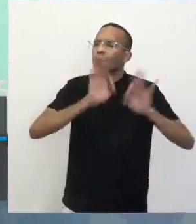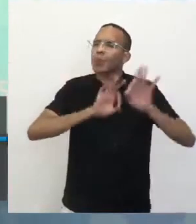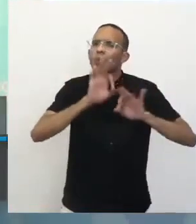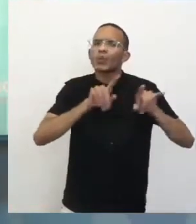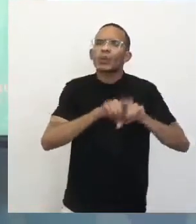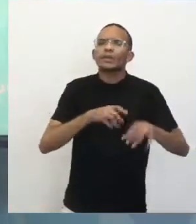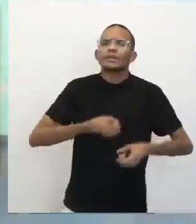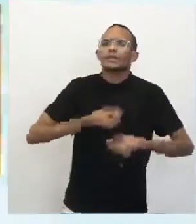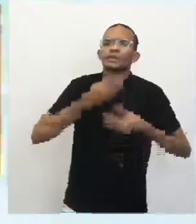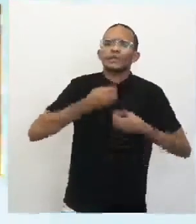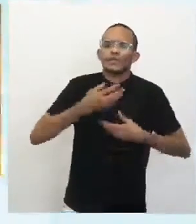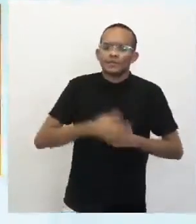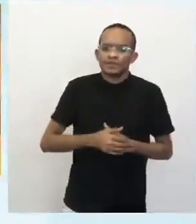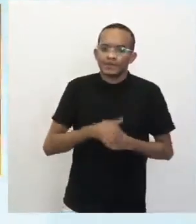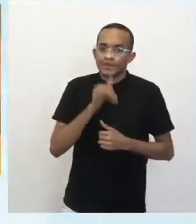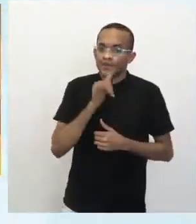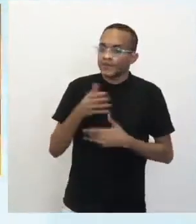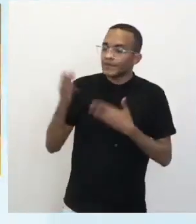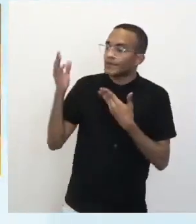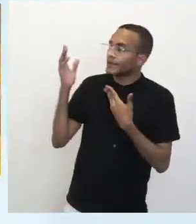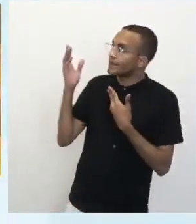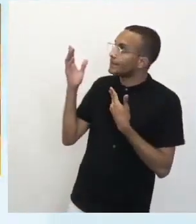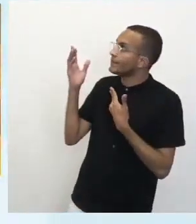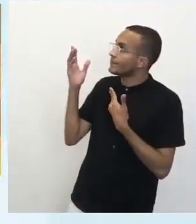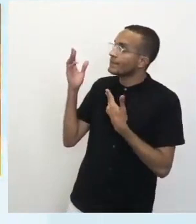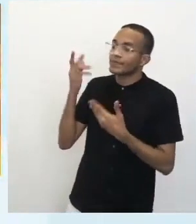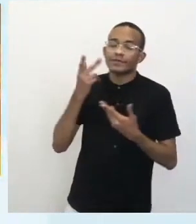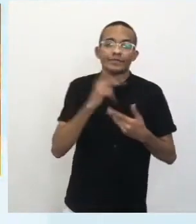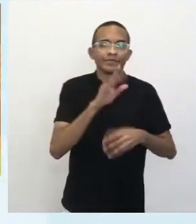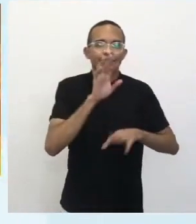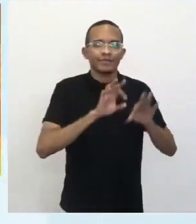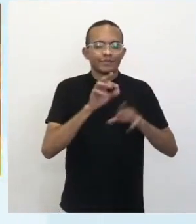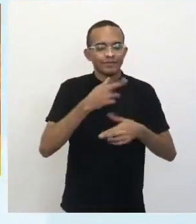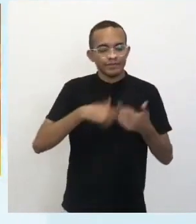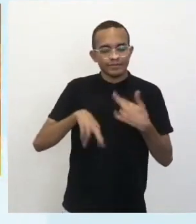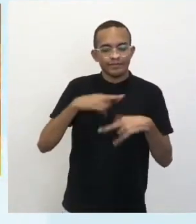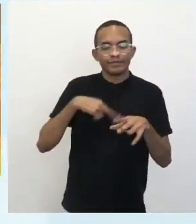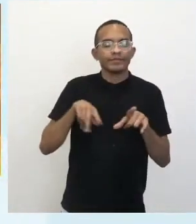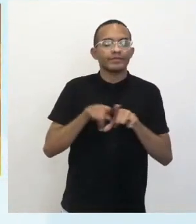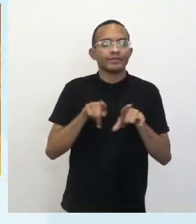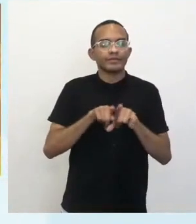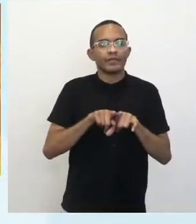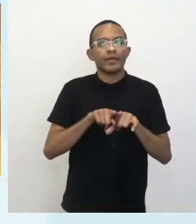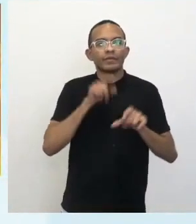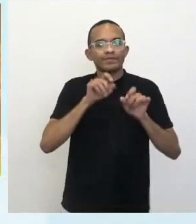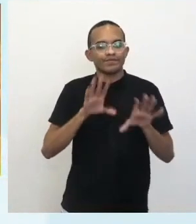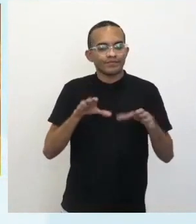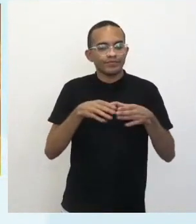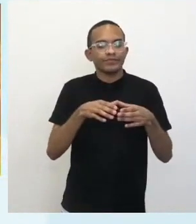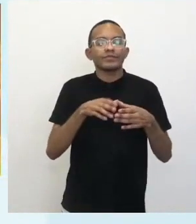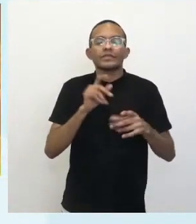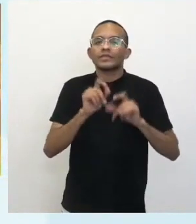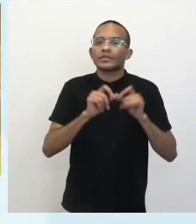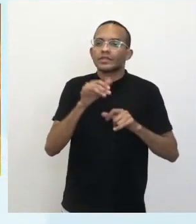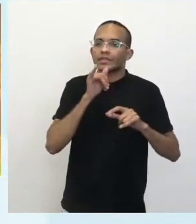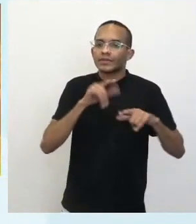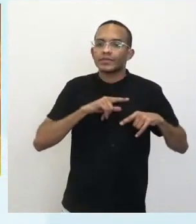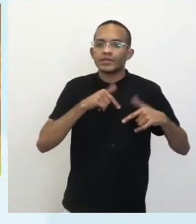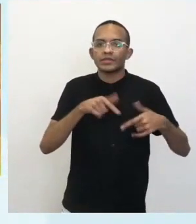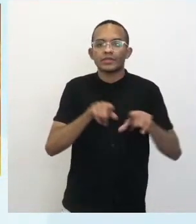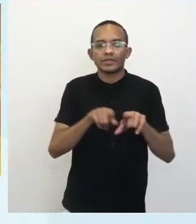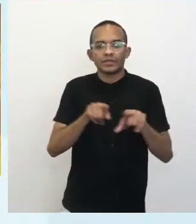operações poéticas, tá? Então, essas operações se relacionam, né, com o conjunto, justamente, de